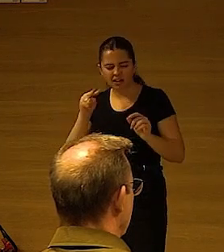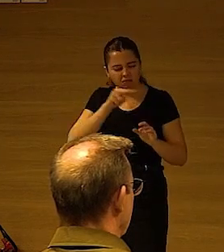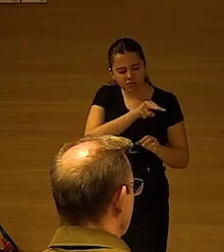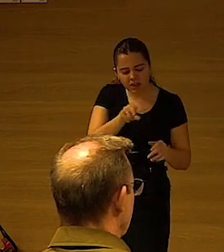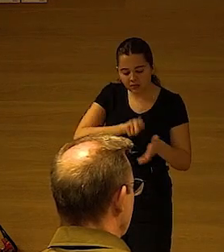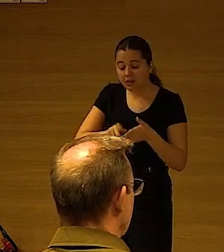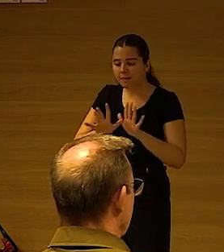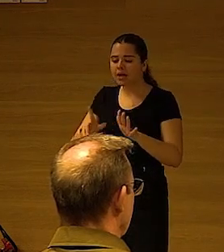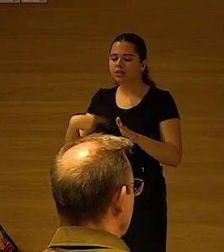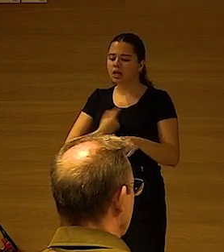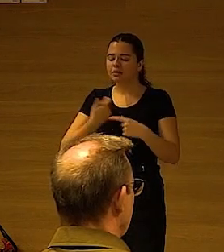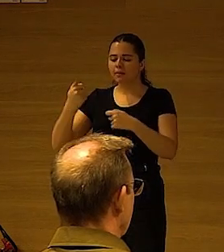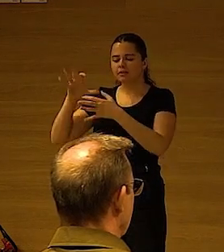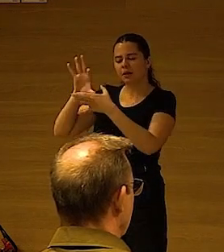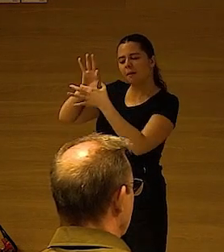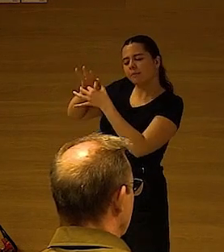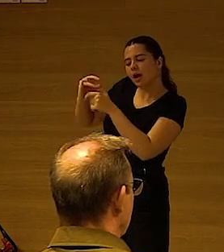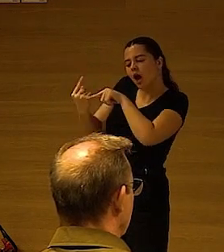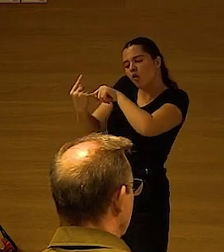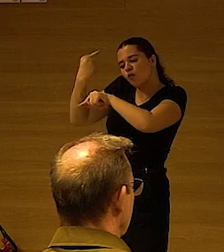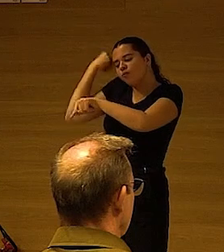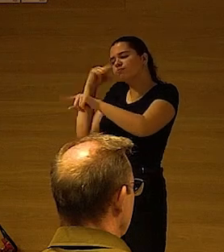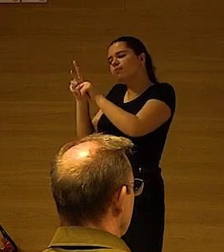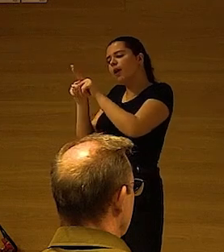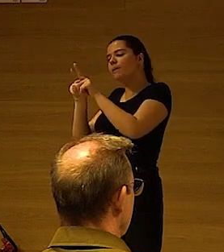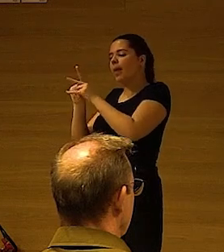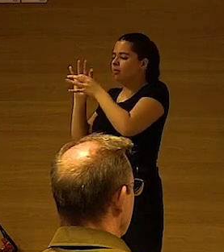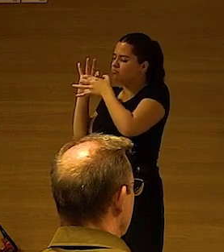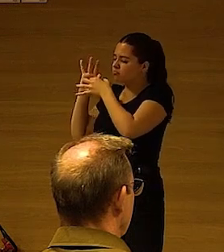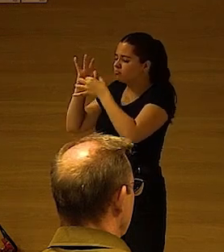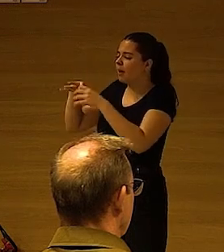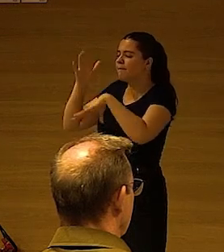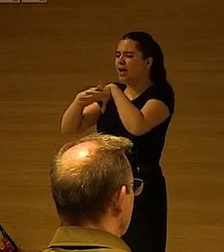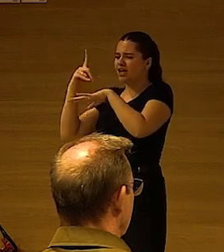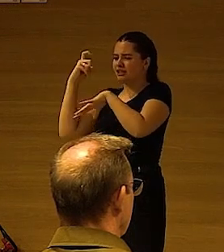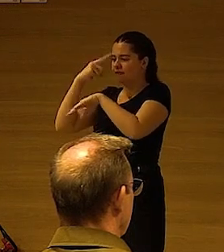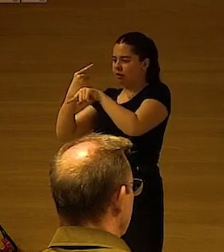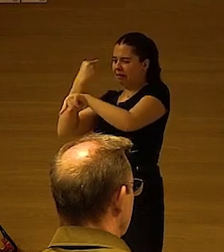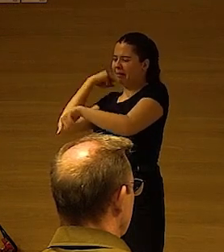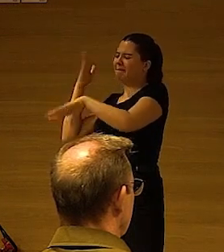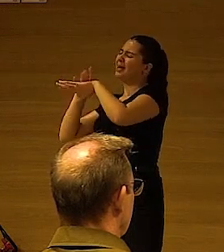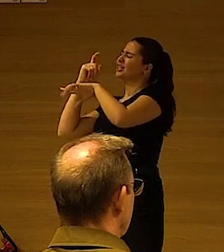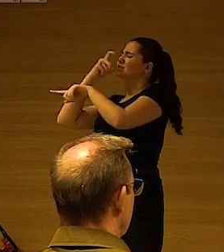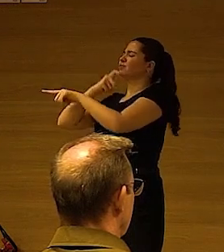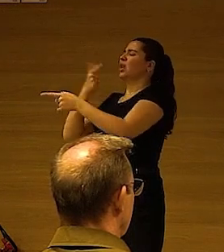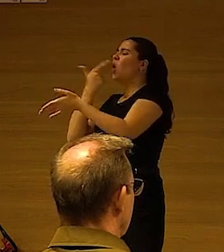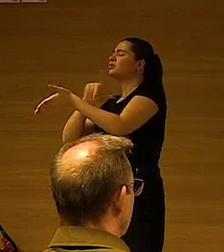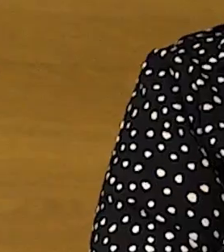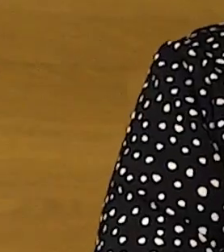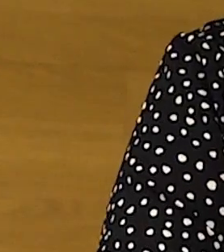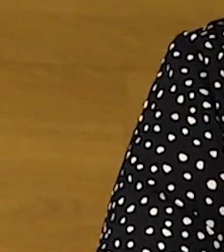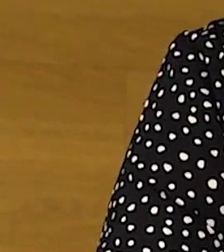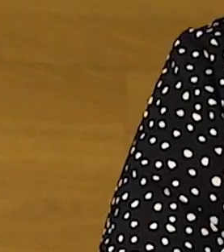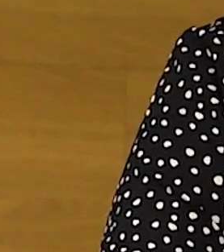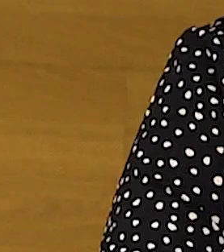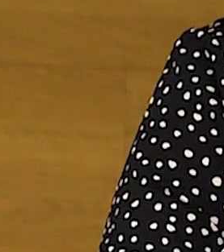mas, né, vamos ver quem que abriu esse caminho lá atrás, com muito mais dificuldade ainda, para que a gente pudesse estar aqui